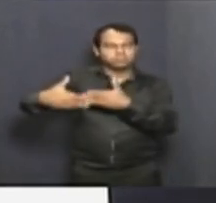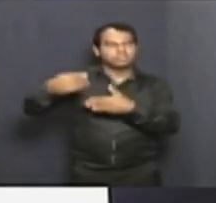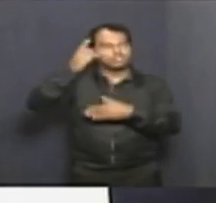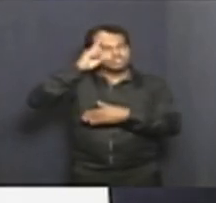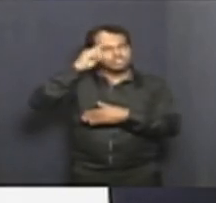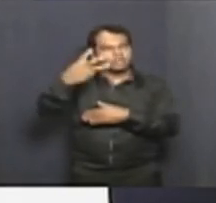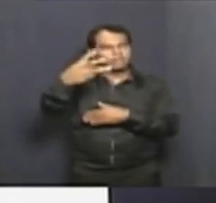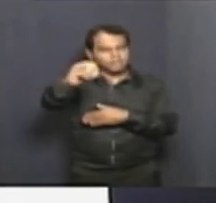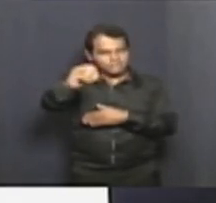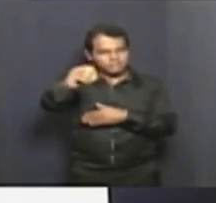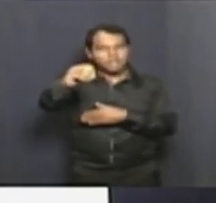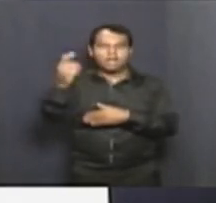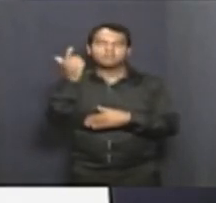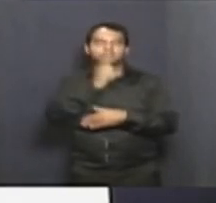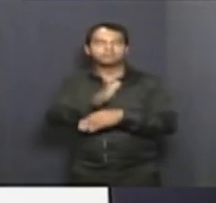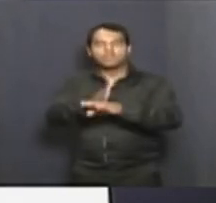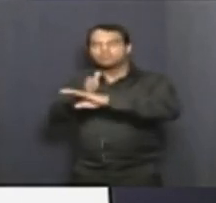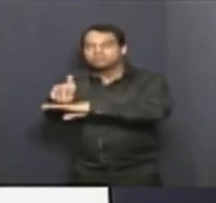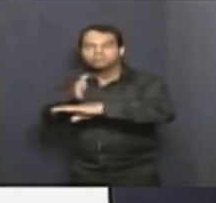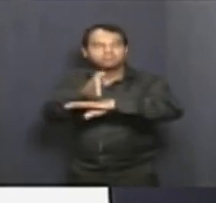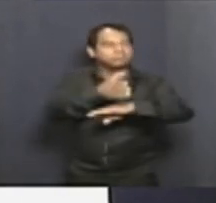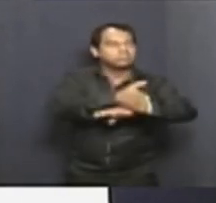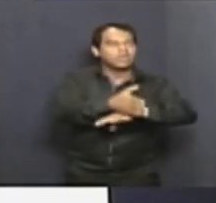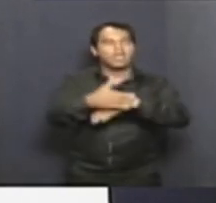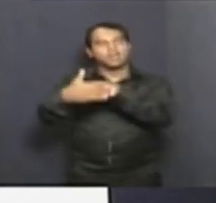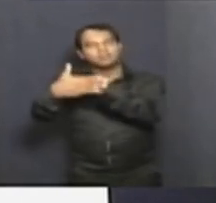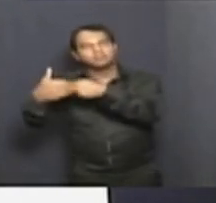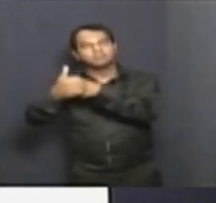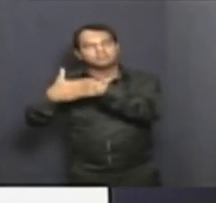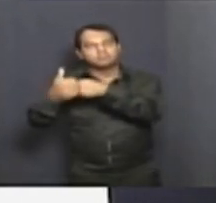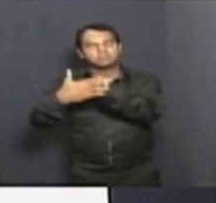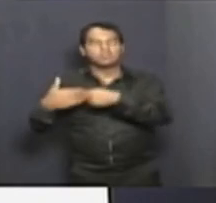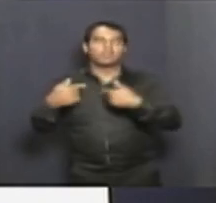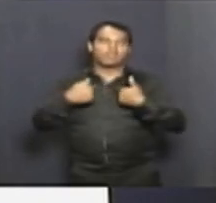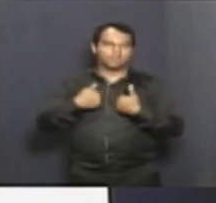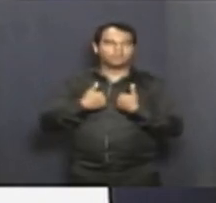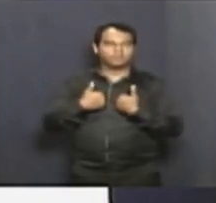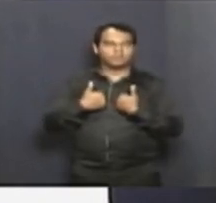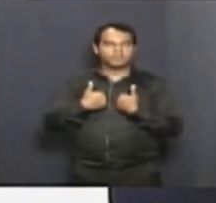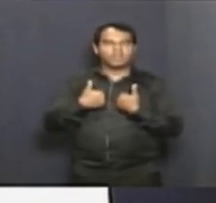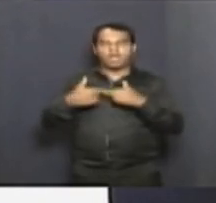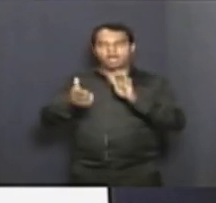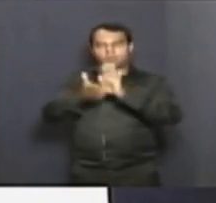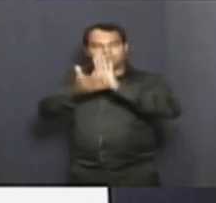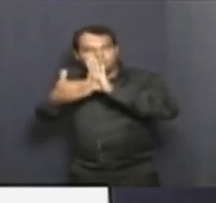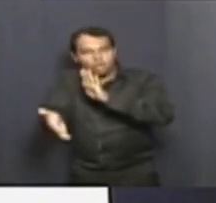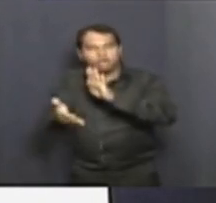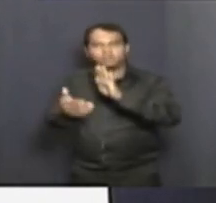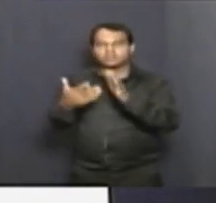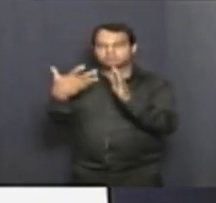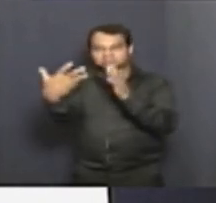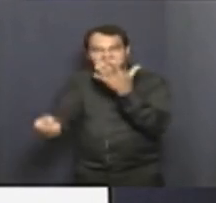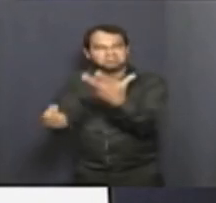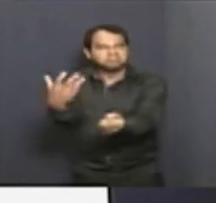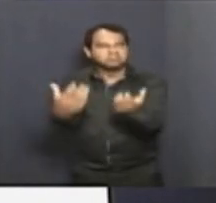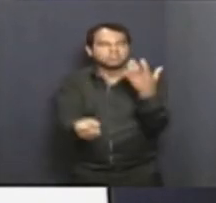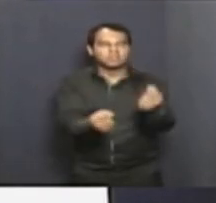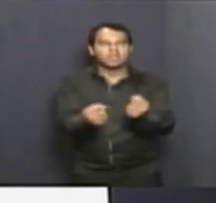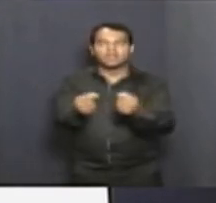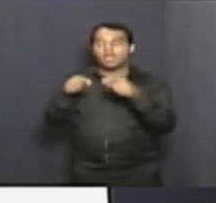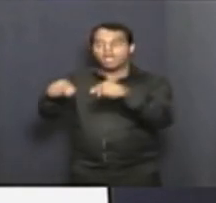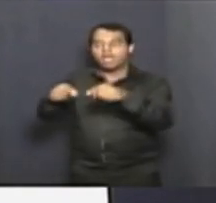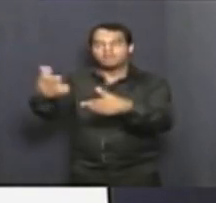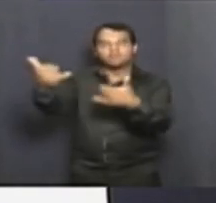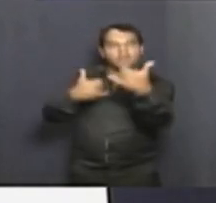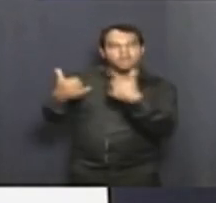lares nos comércios onde visitamos acolhido as nossas propostas estimulado a nossa